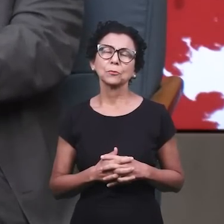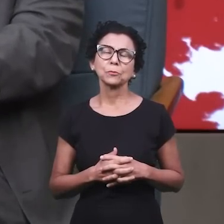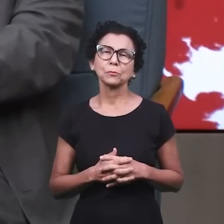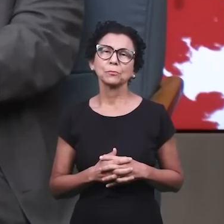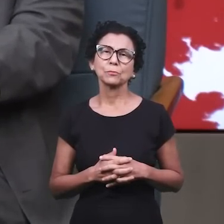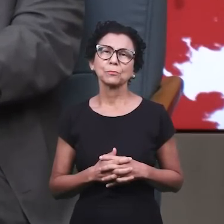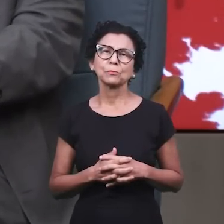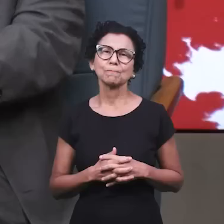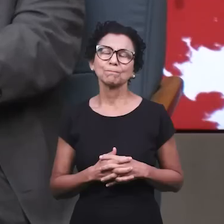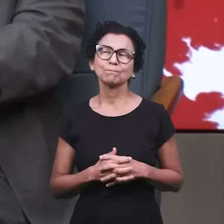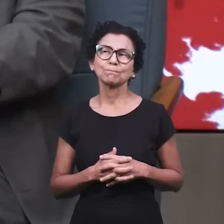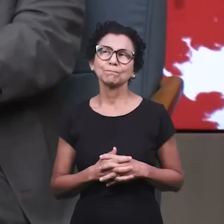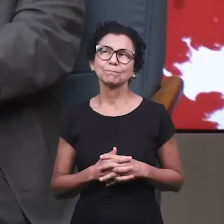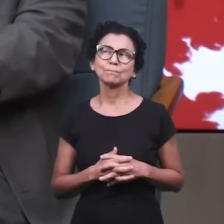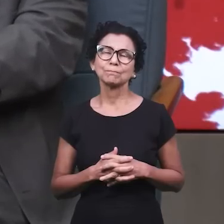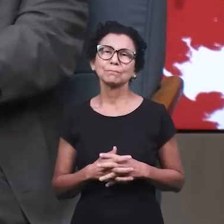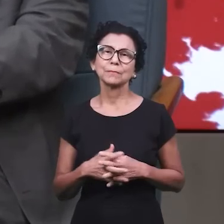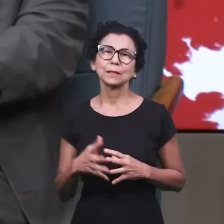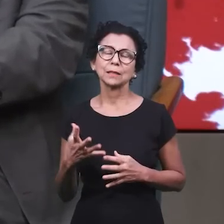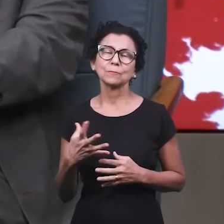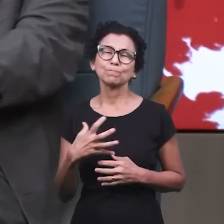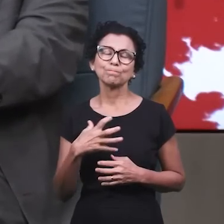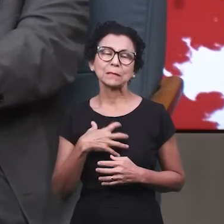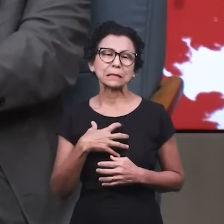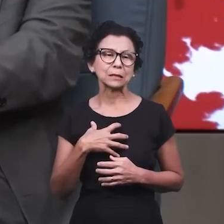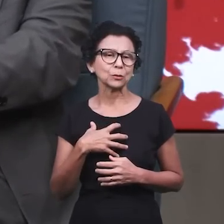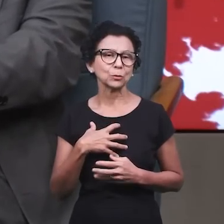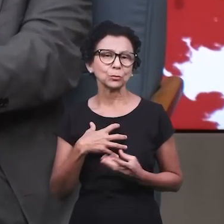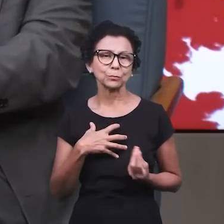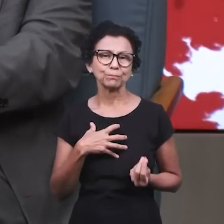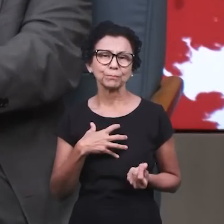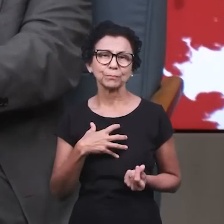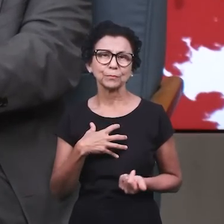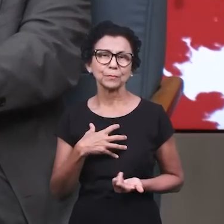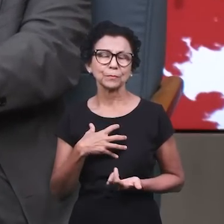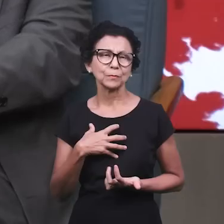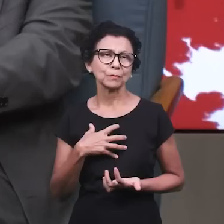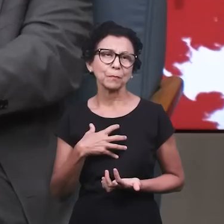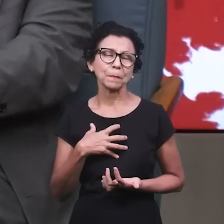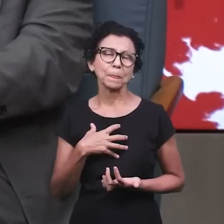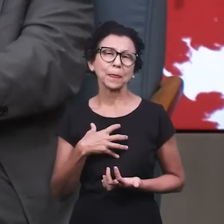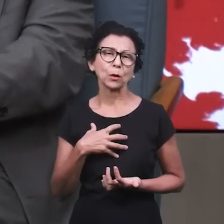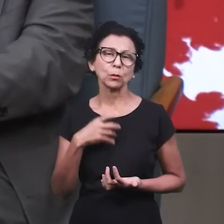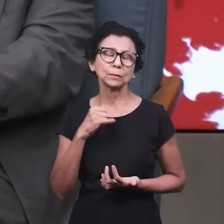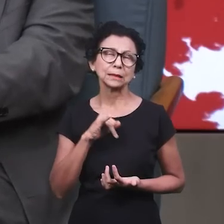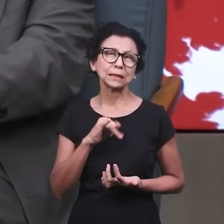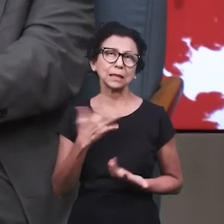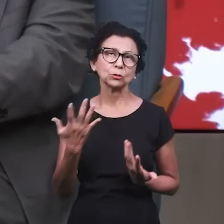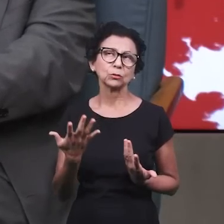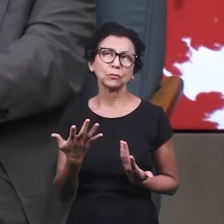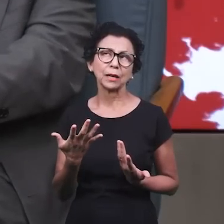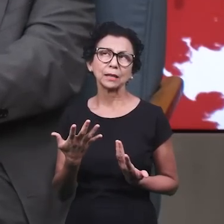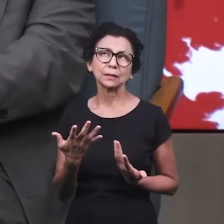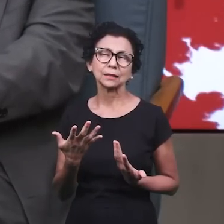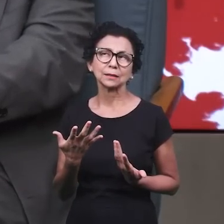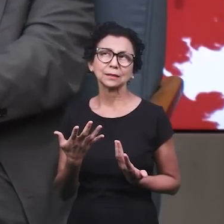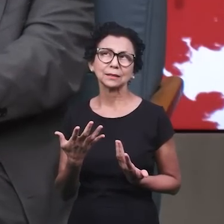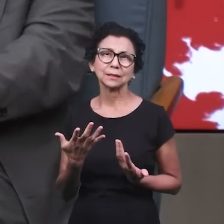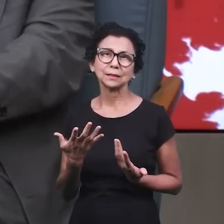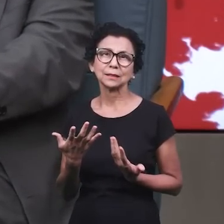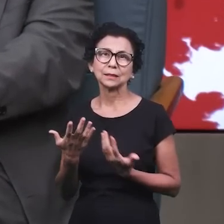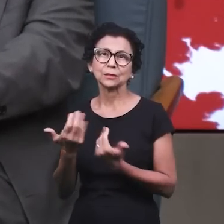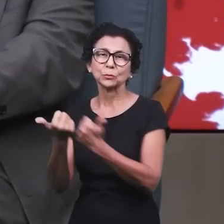vejo no louvor a experiência do autor como a minha experiência. Por exemplo, eu me